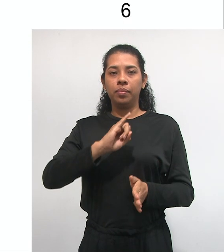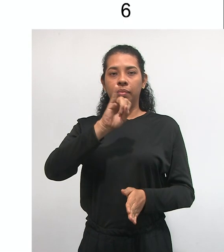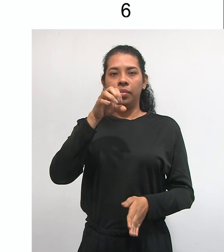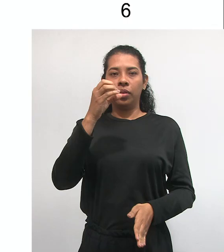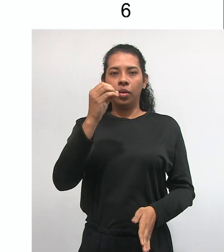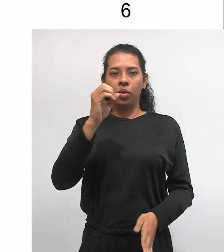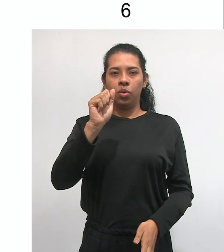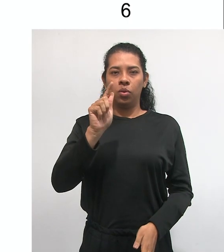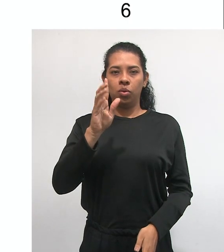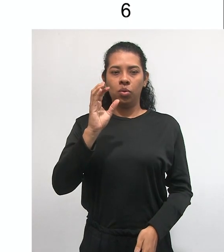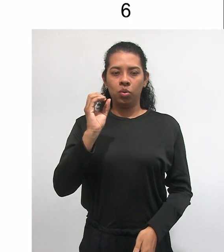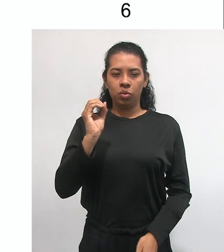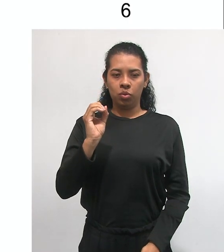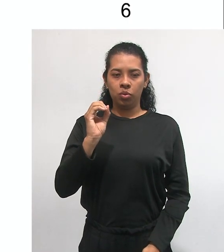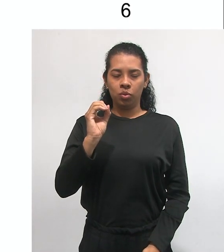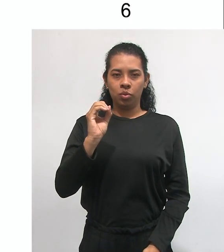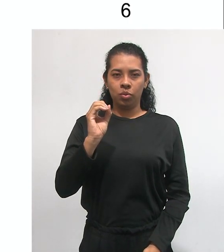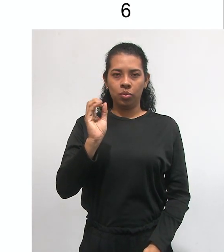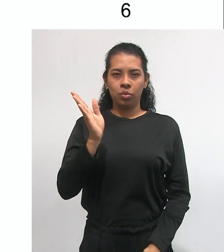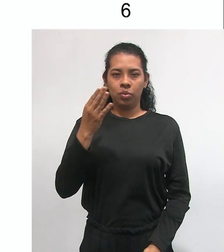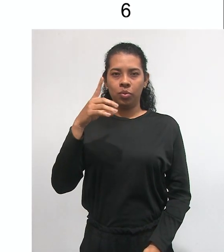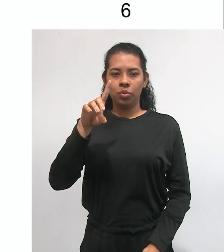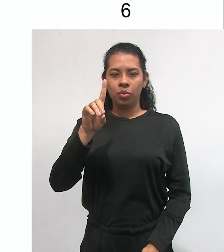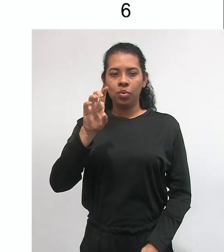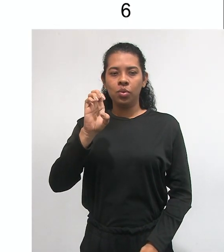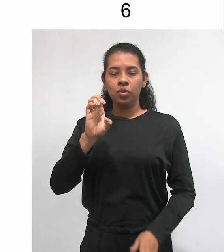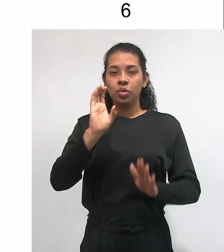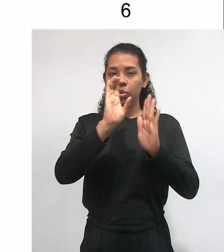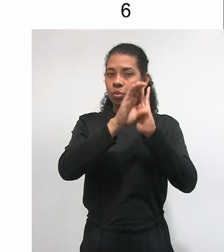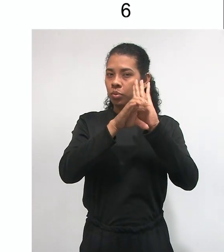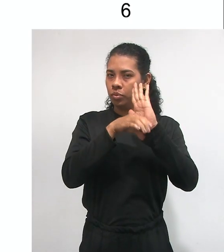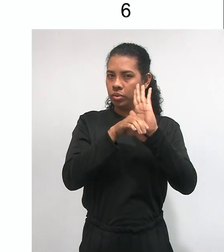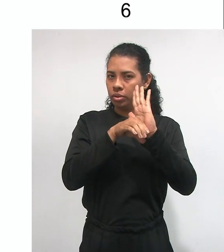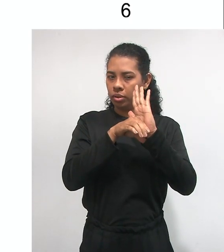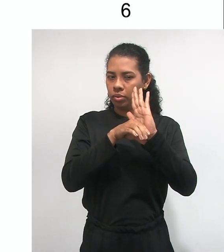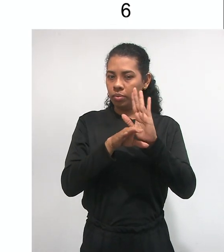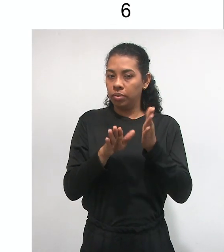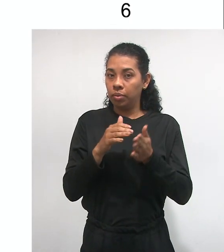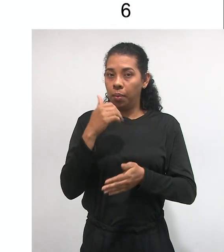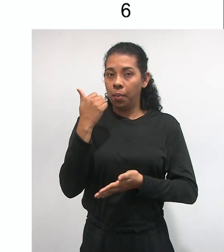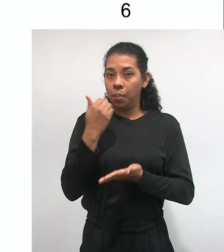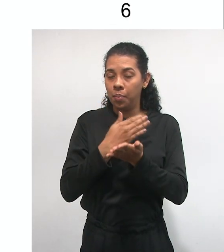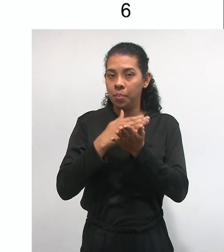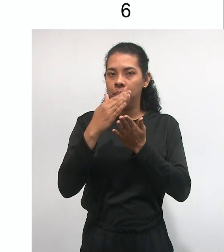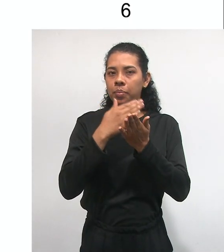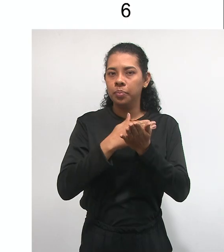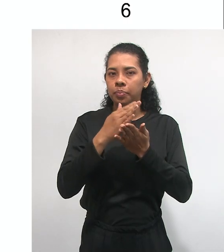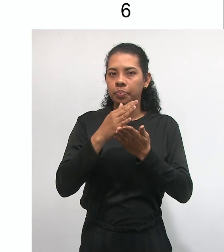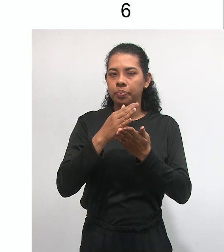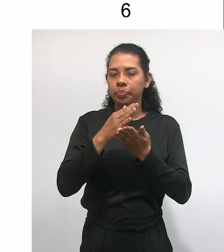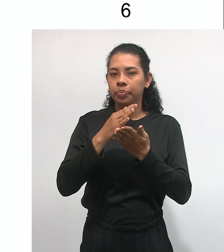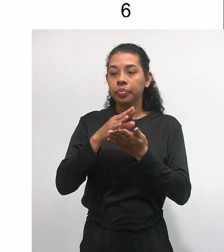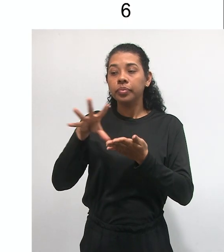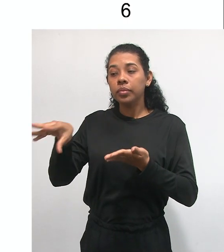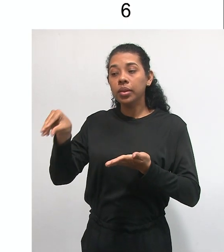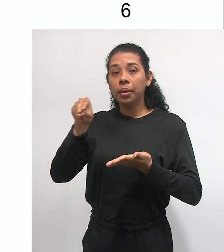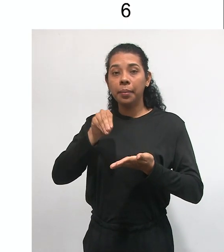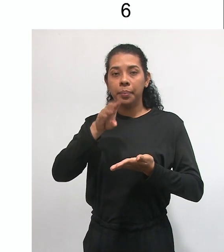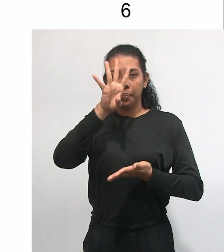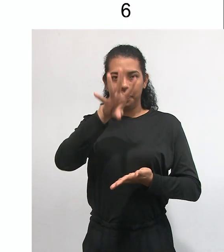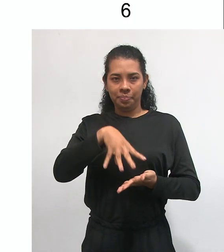Você terá que construir um jogo de conceitos. E para começar, use a tabela de conceitos da atividade de percurso